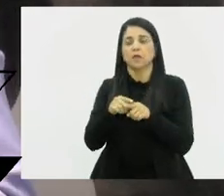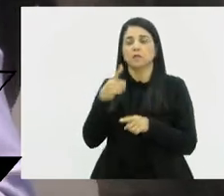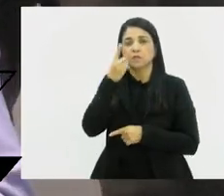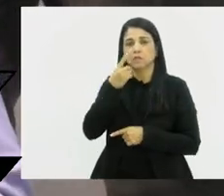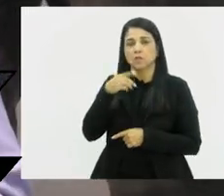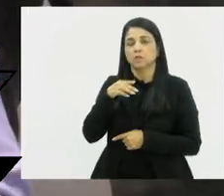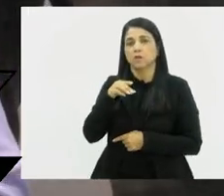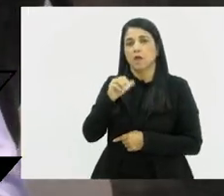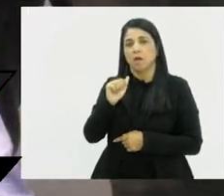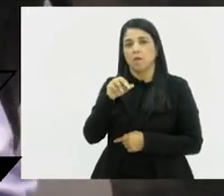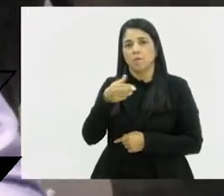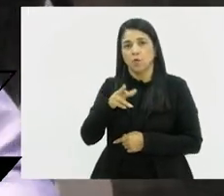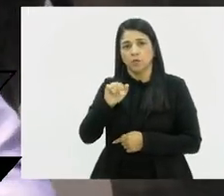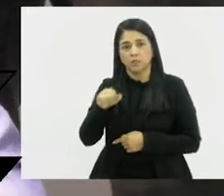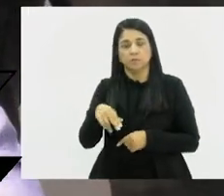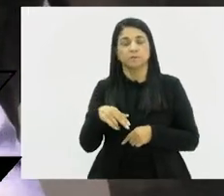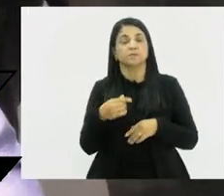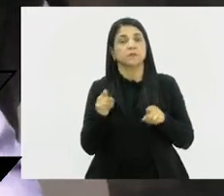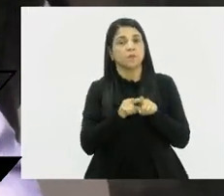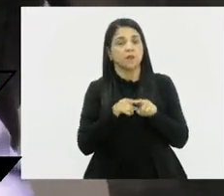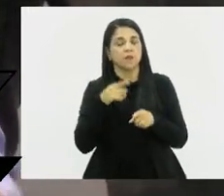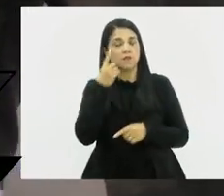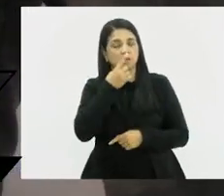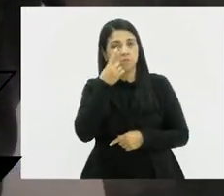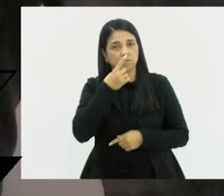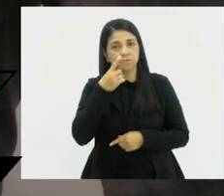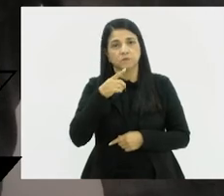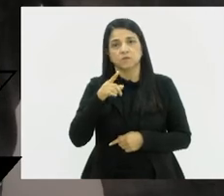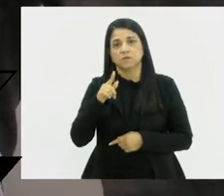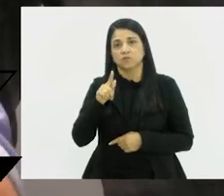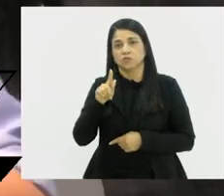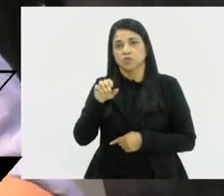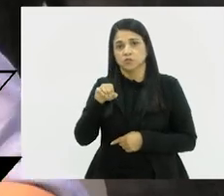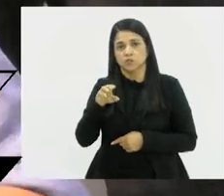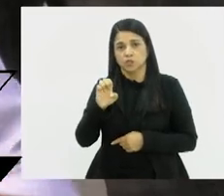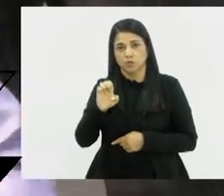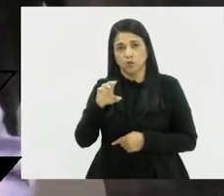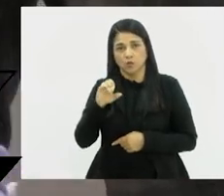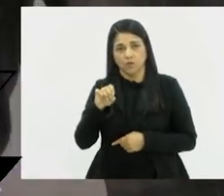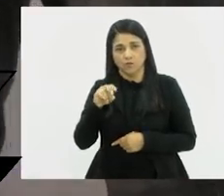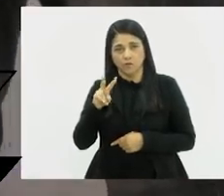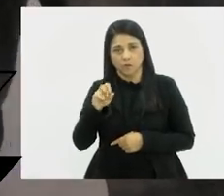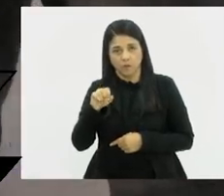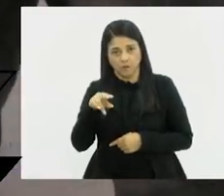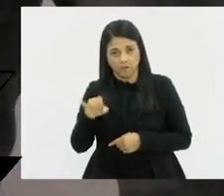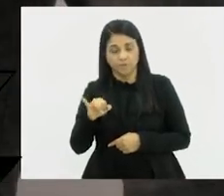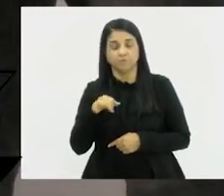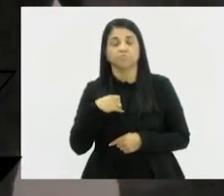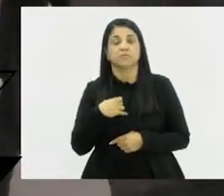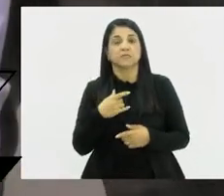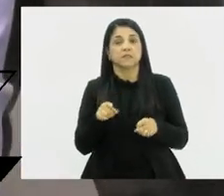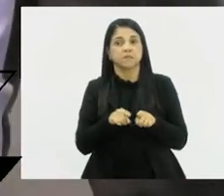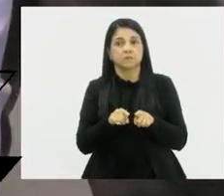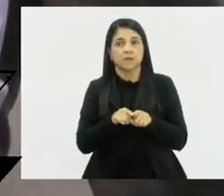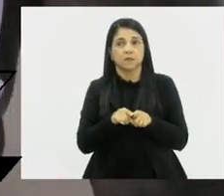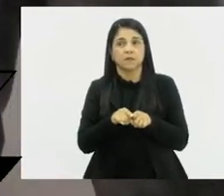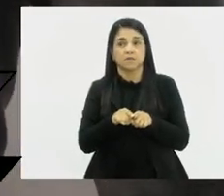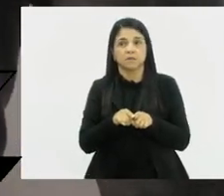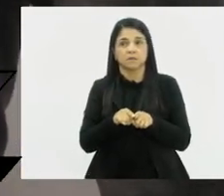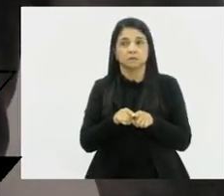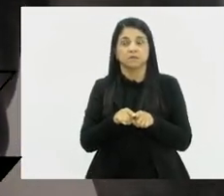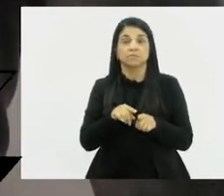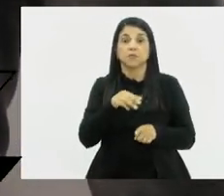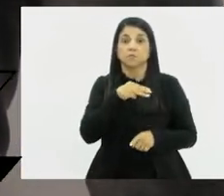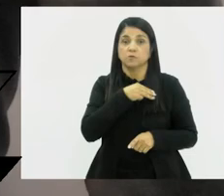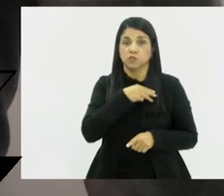CCJ, deputado Giovanni Ratinho, queria parabenizar a todos. E, mais uma vez, lamentar... Ministério Público,